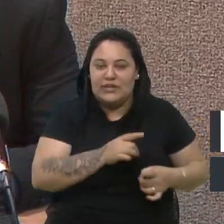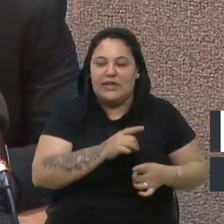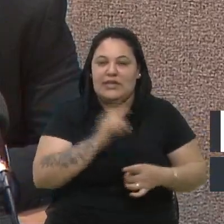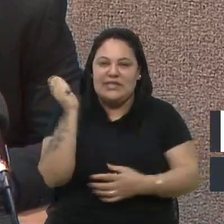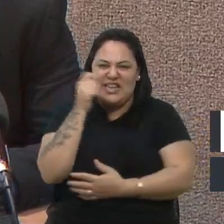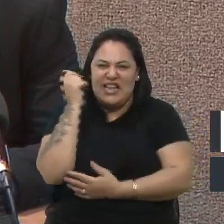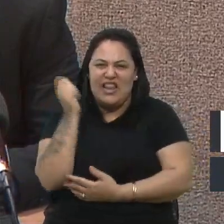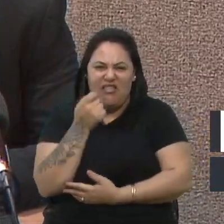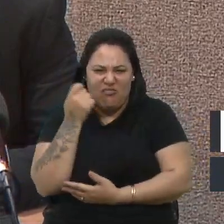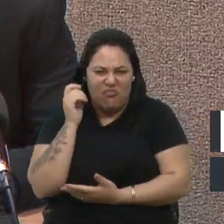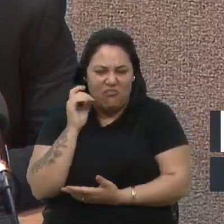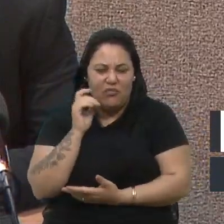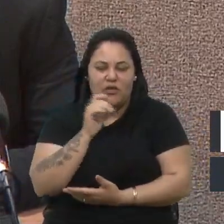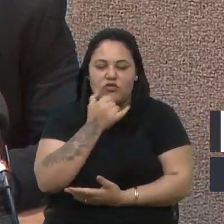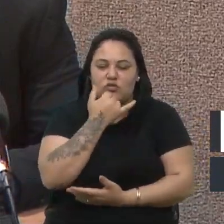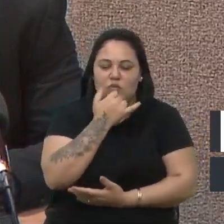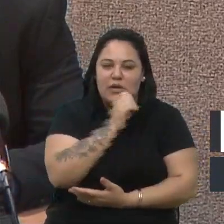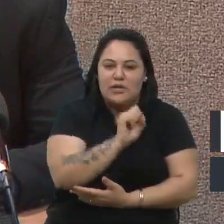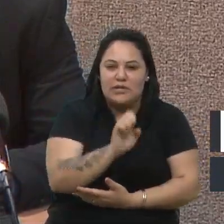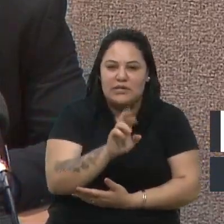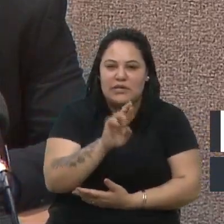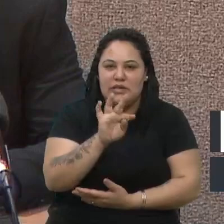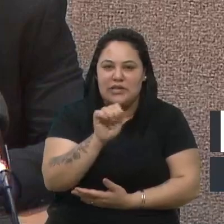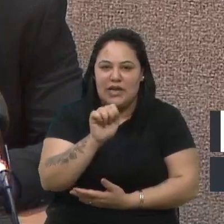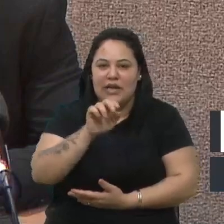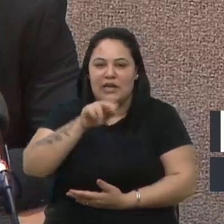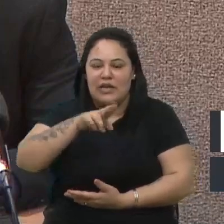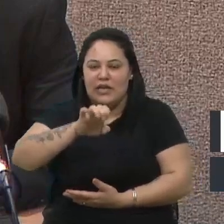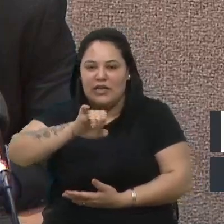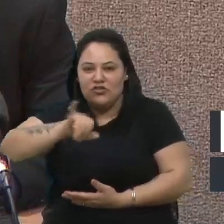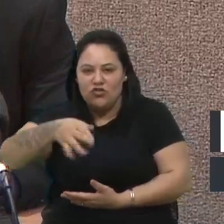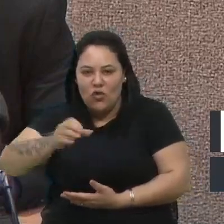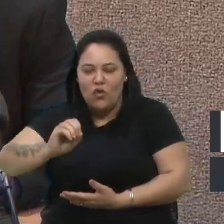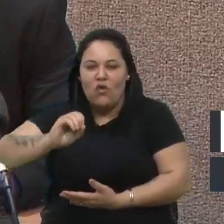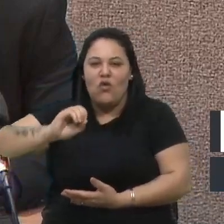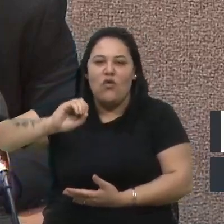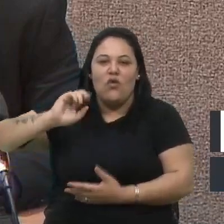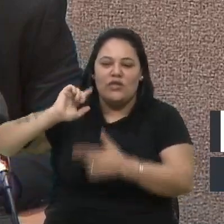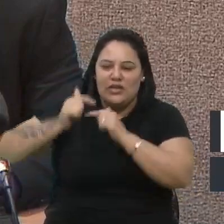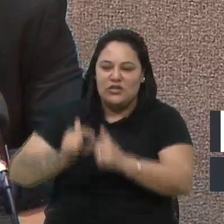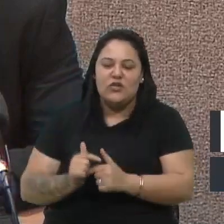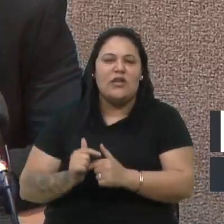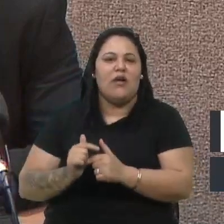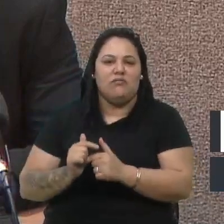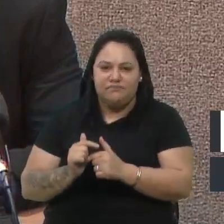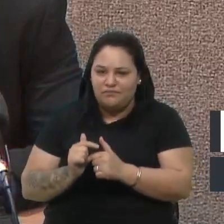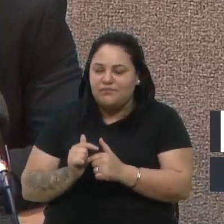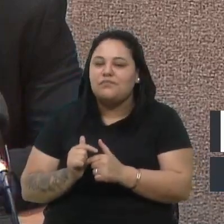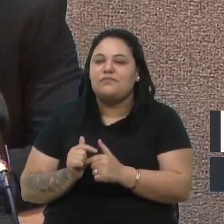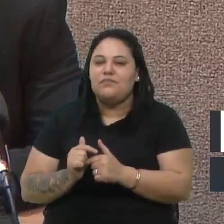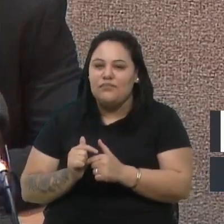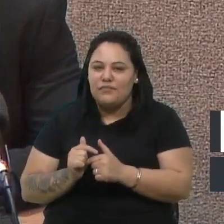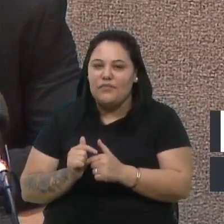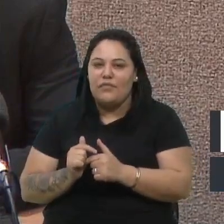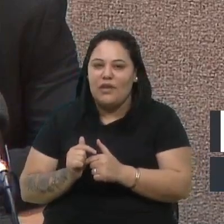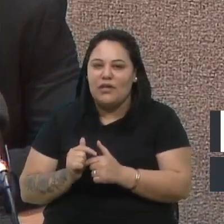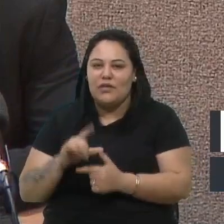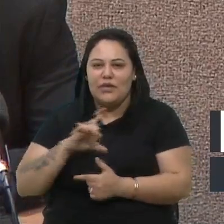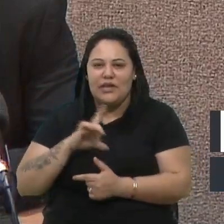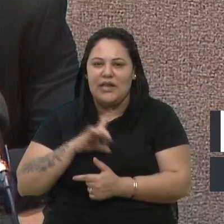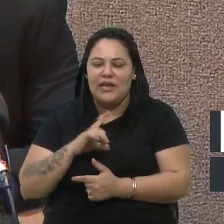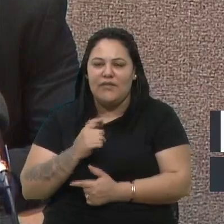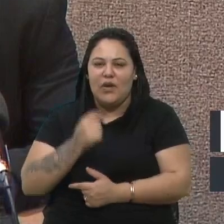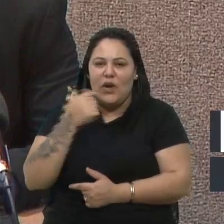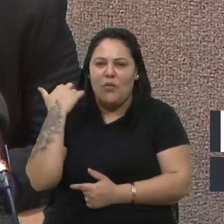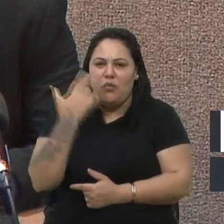raiz, ele gosta, sabe e explica a música sertaneja raiz. Então ele passou, eu acho que quase 20 anos